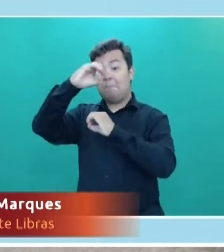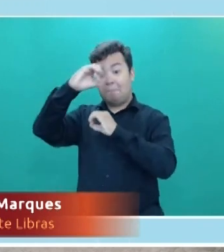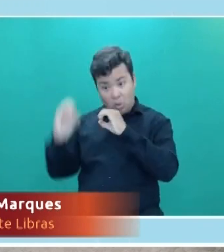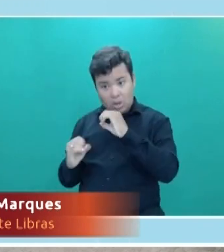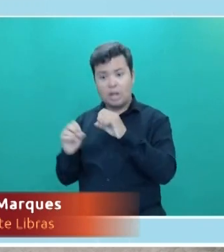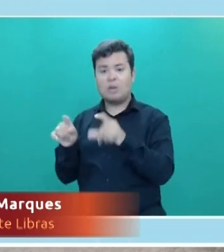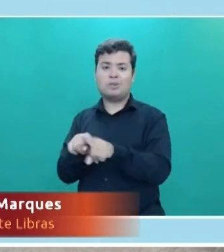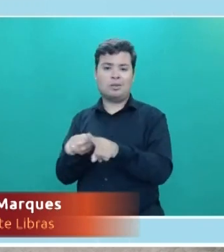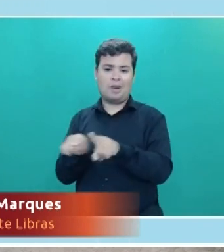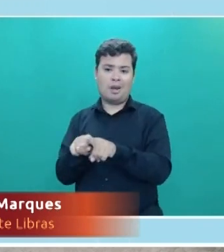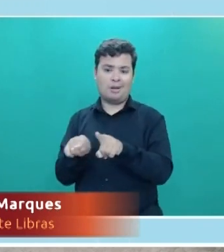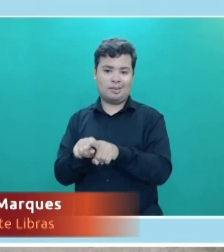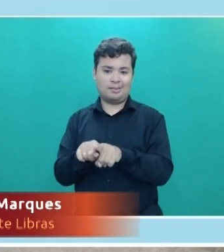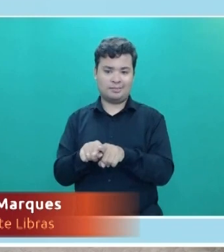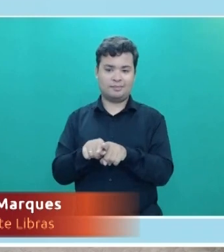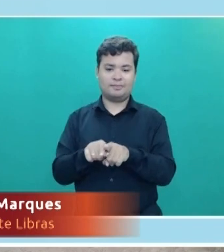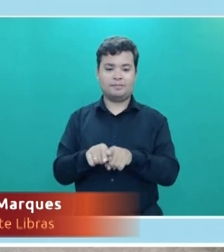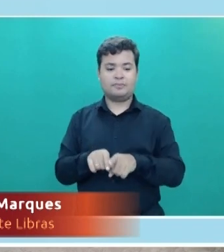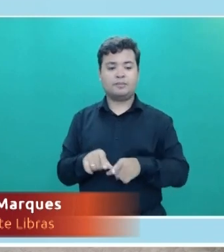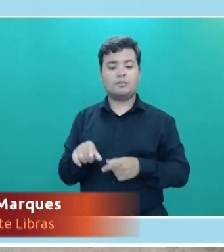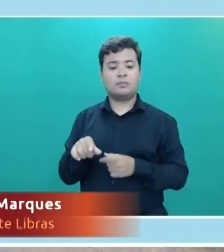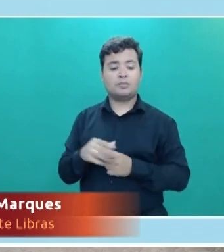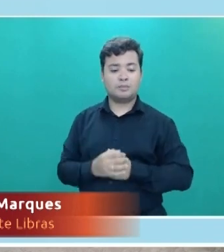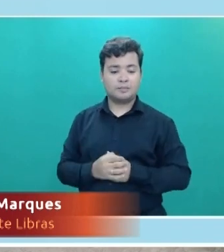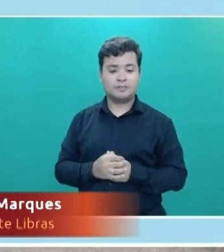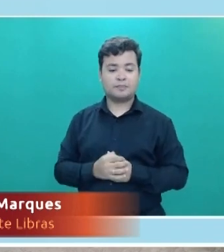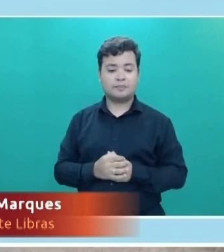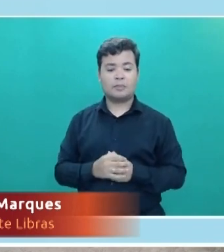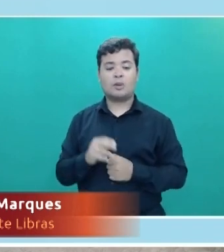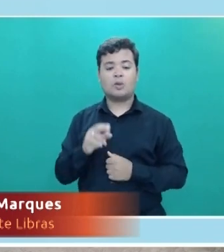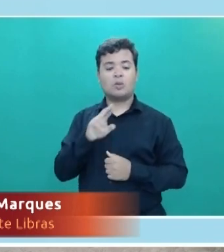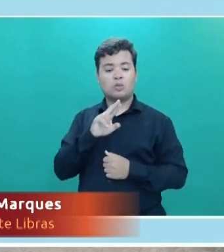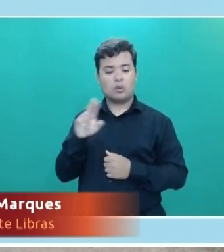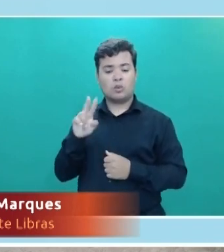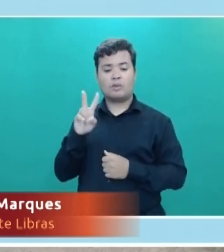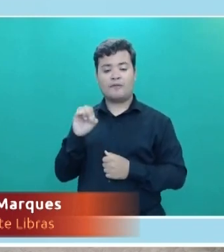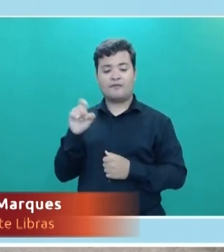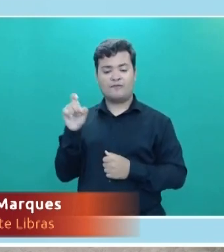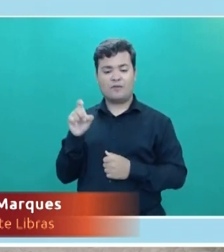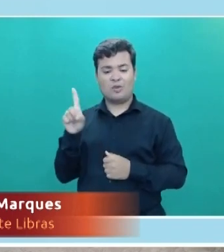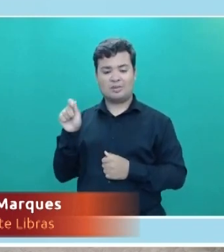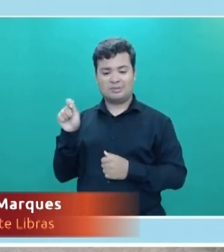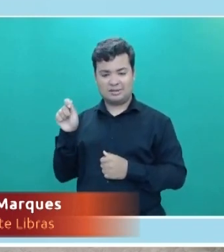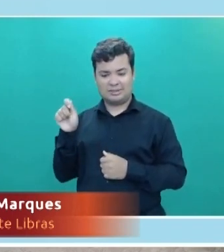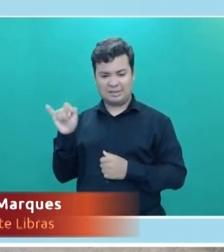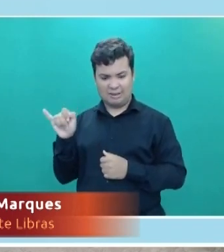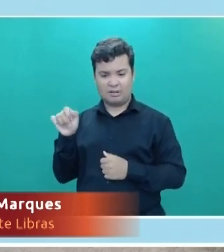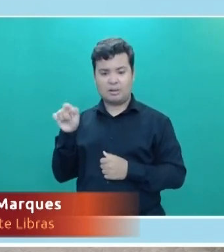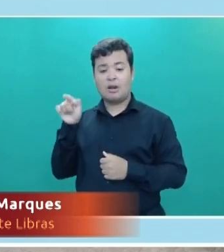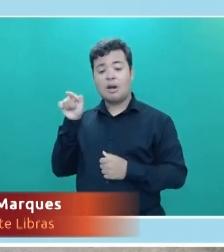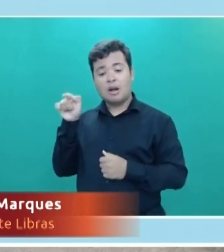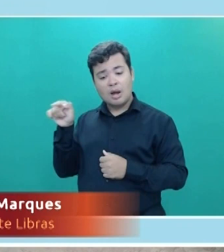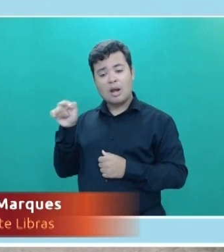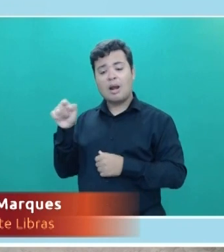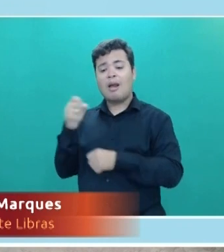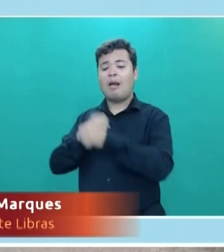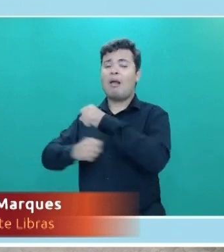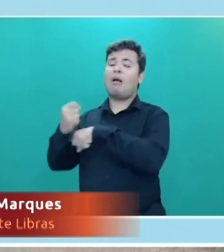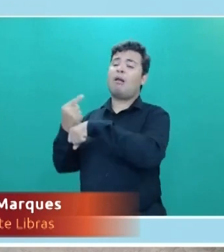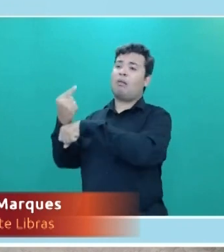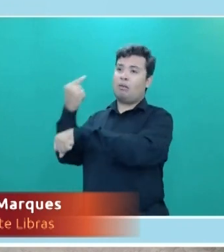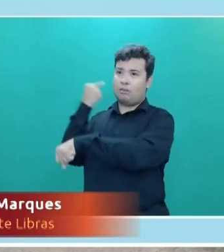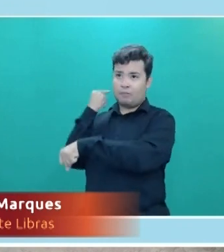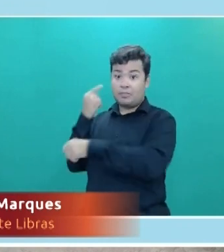blogueiro, tá? Chamado Vox Day, o nome dele, o pseudônimo dele, e ele criou isso há anos atrás. Agora está